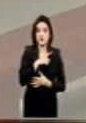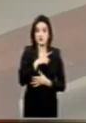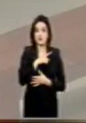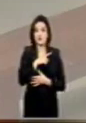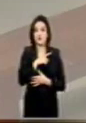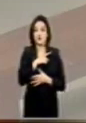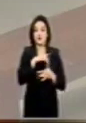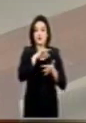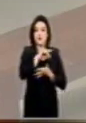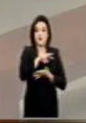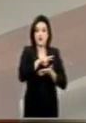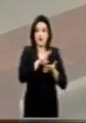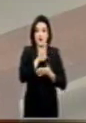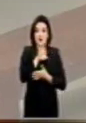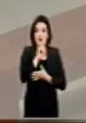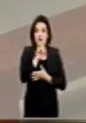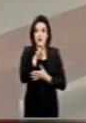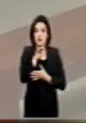fim doloso,